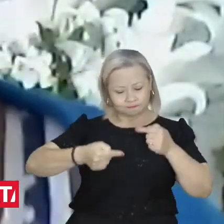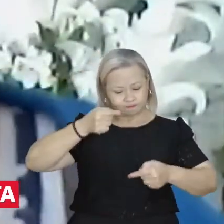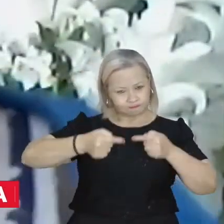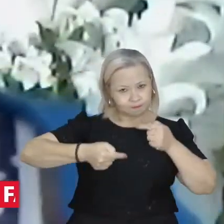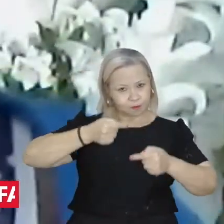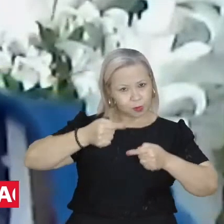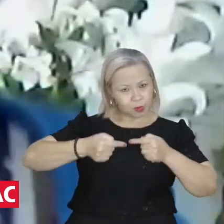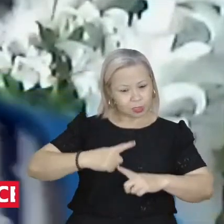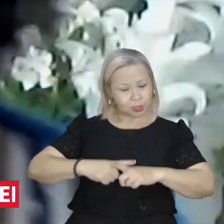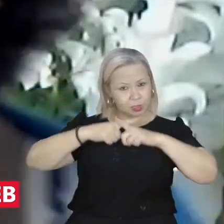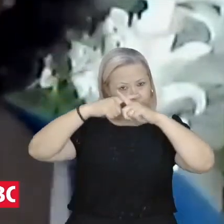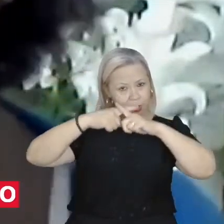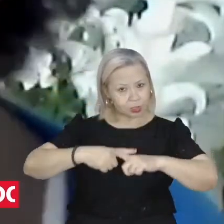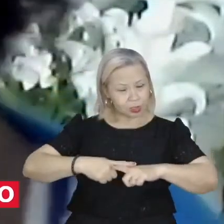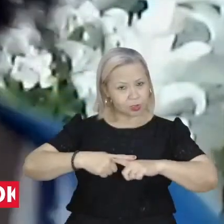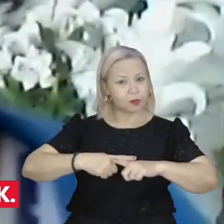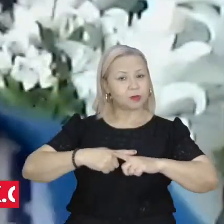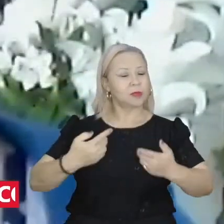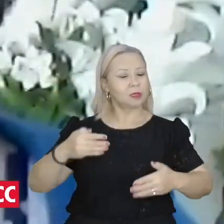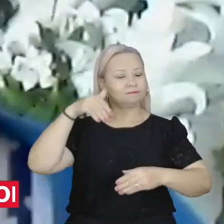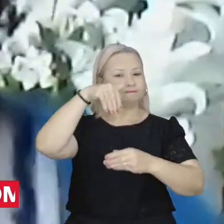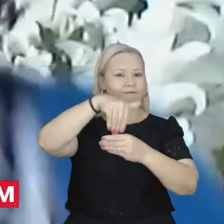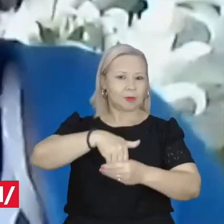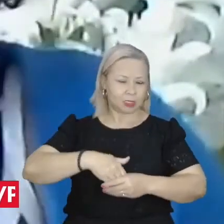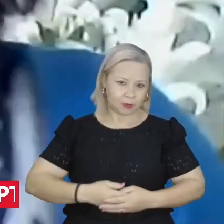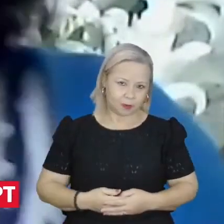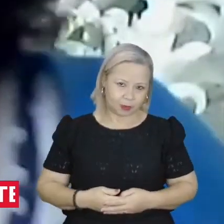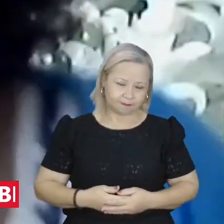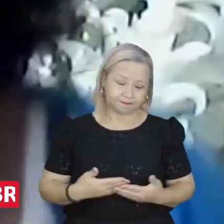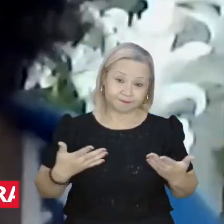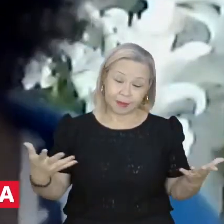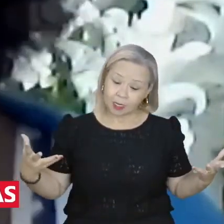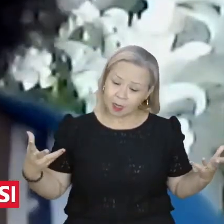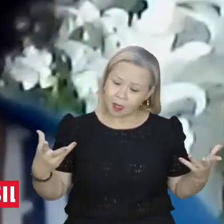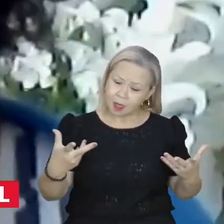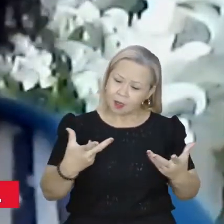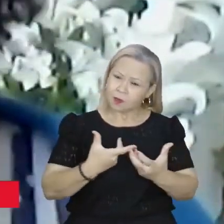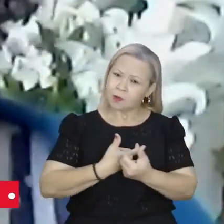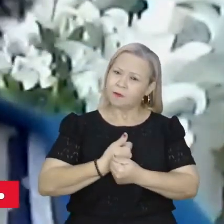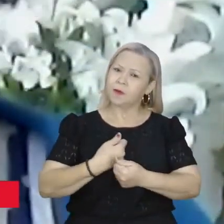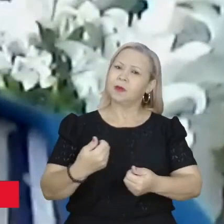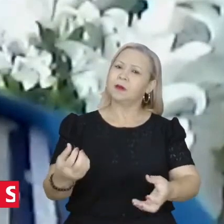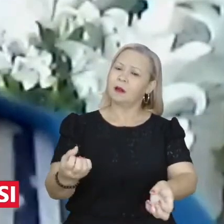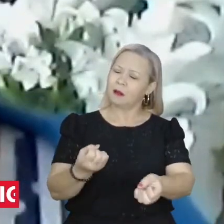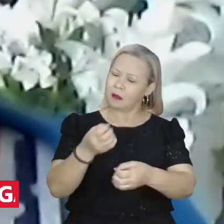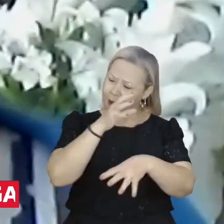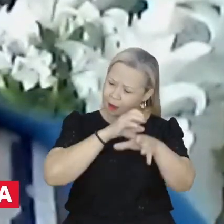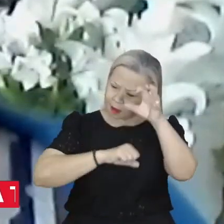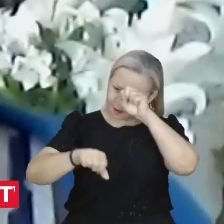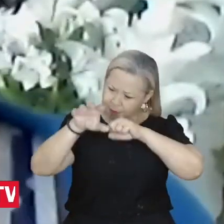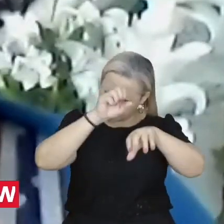aconteceu demais, né? Teve essa coisa dura, e fez lá, né,